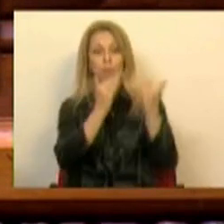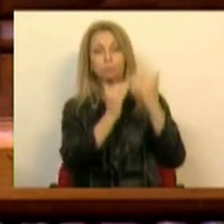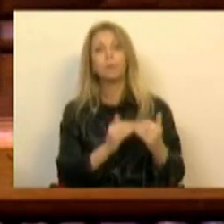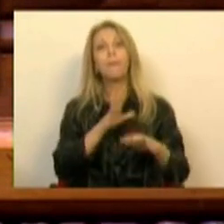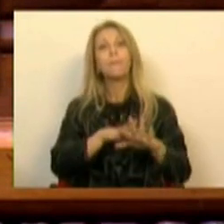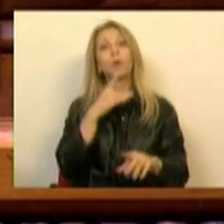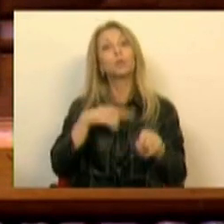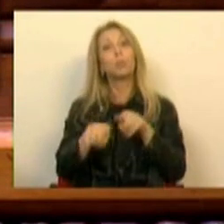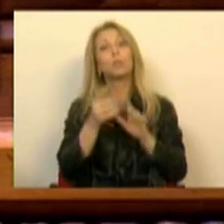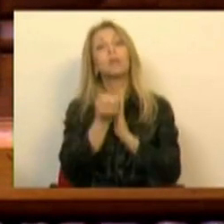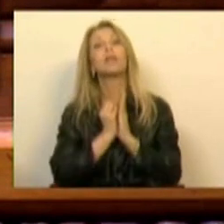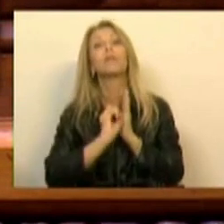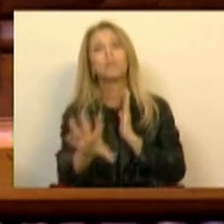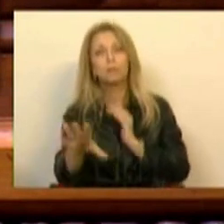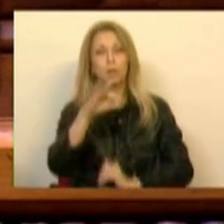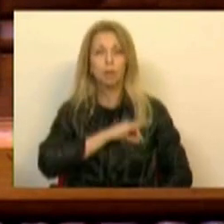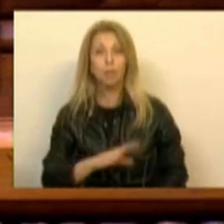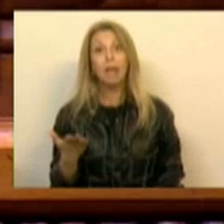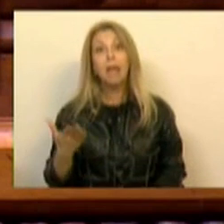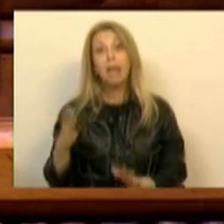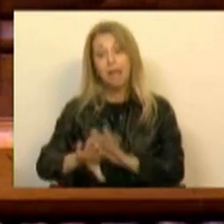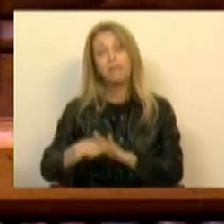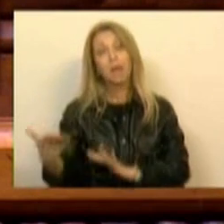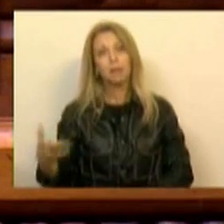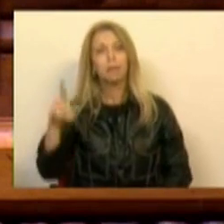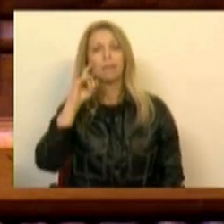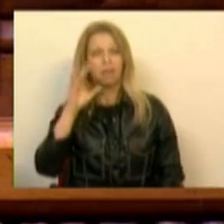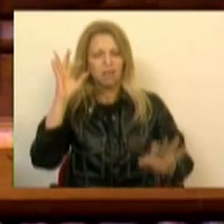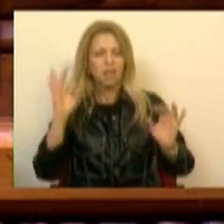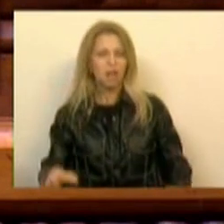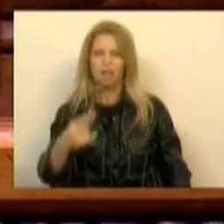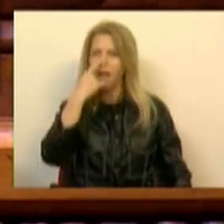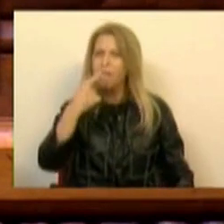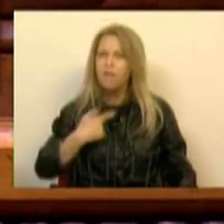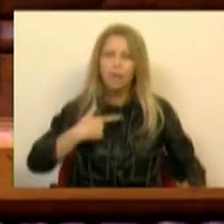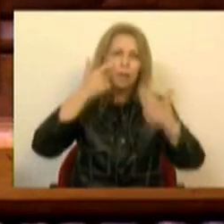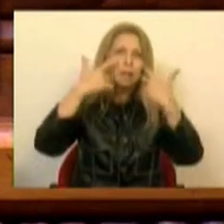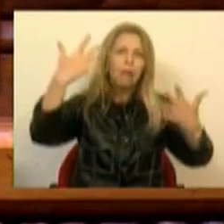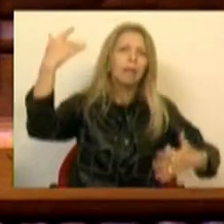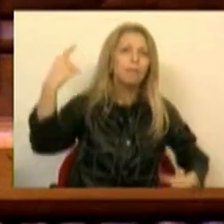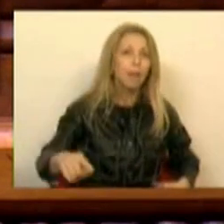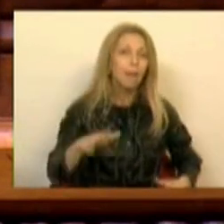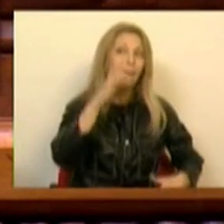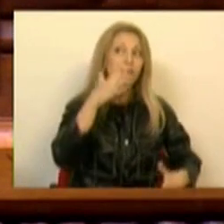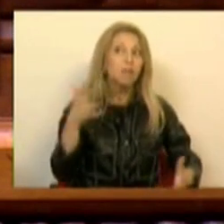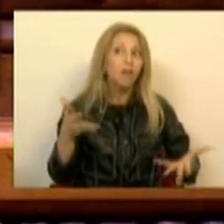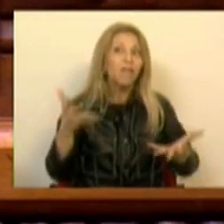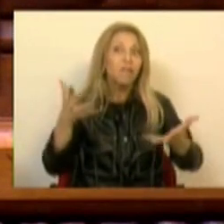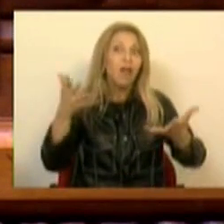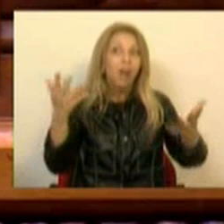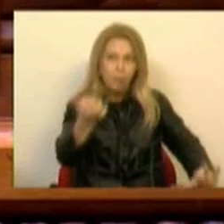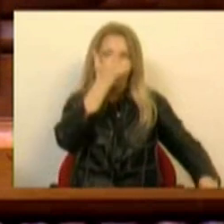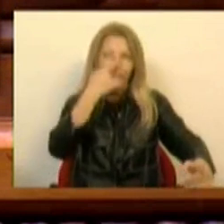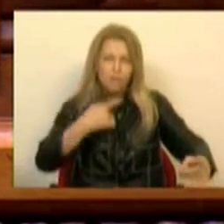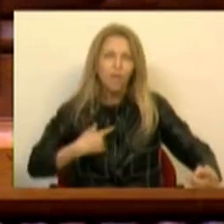devolução de rendimentos, quando a direita garantia o falhanço e quase que parecia que ansiava por ele.